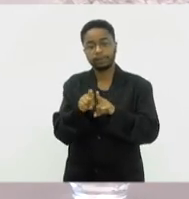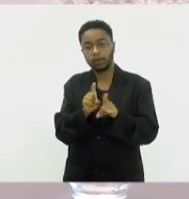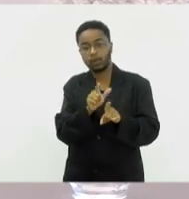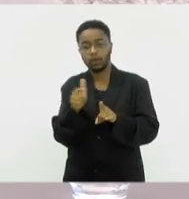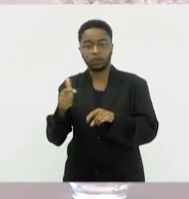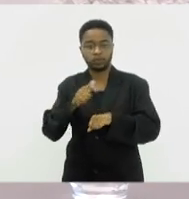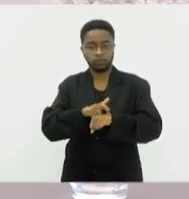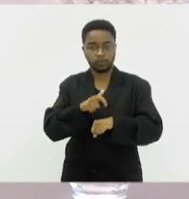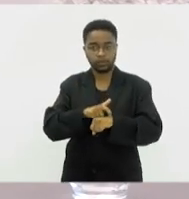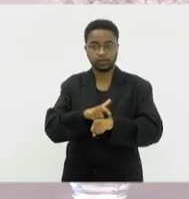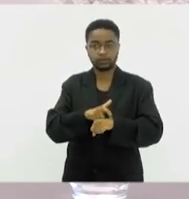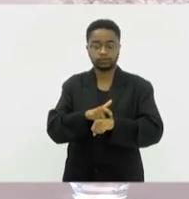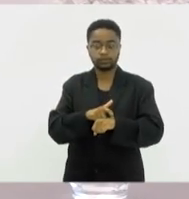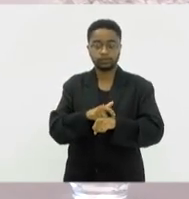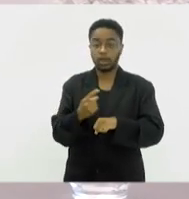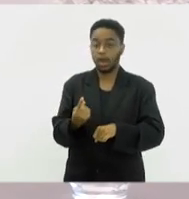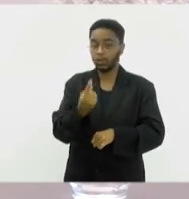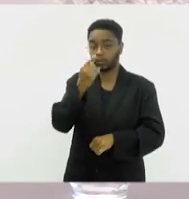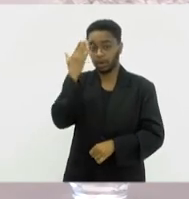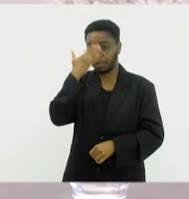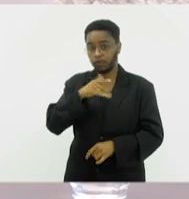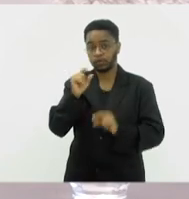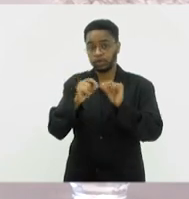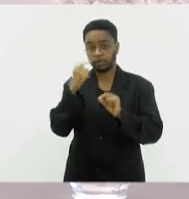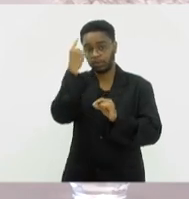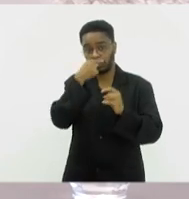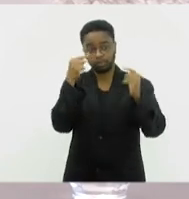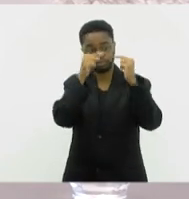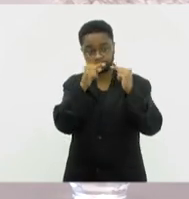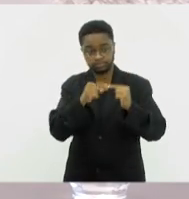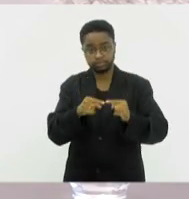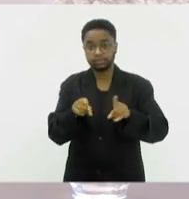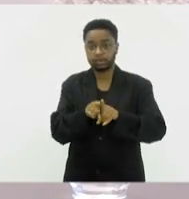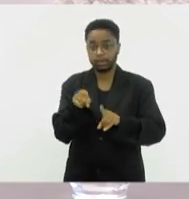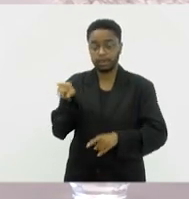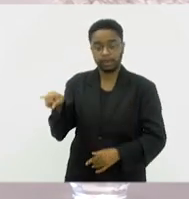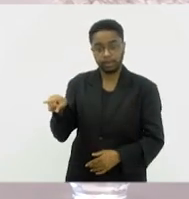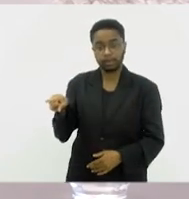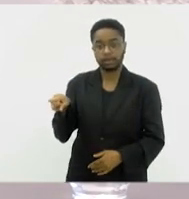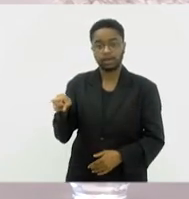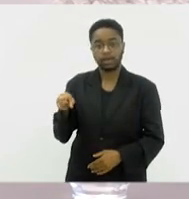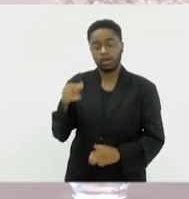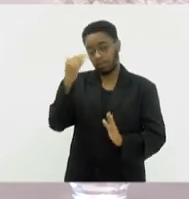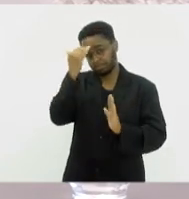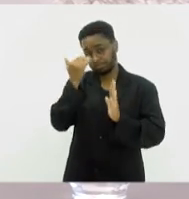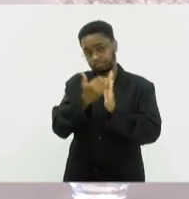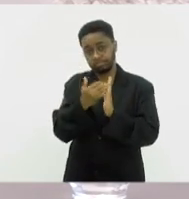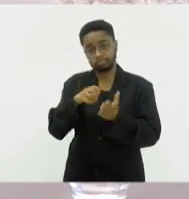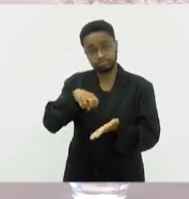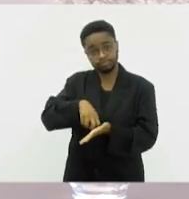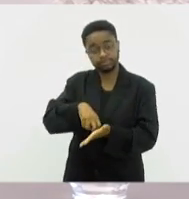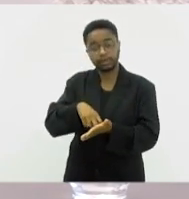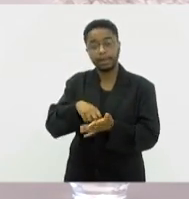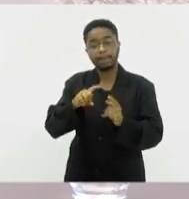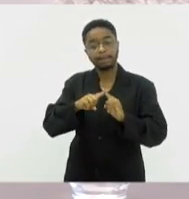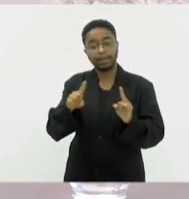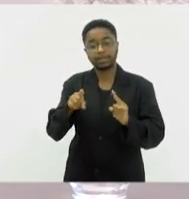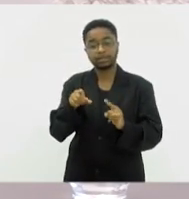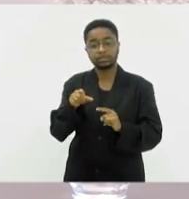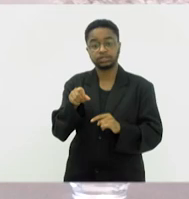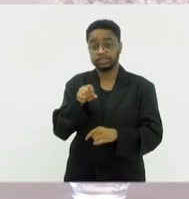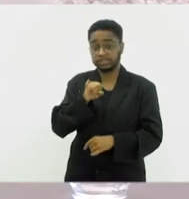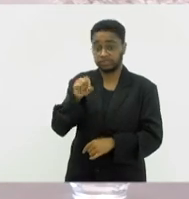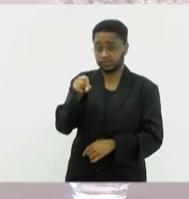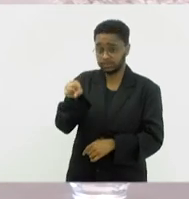qual, inclusive, a única prova é o reconhecimento fotográfico. Ele também, ainda assim, cumpriu. Então, acho que, como constitucionalista,